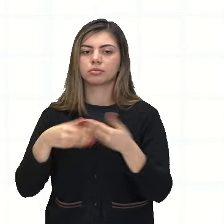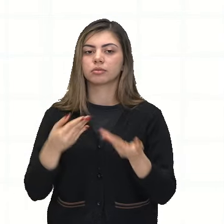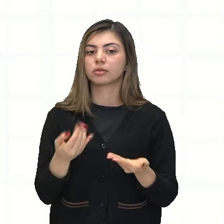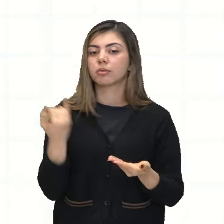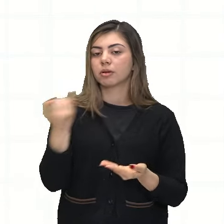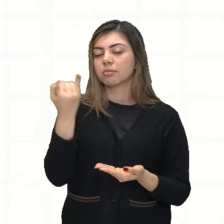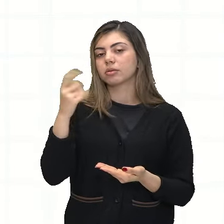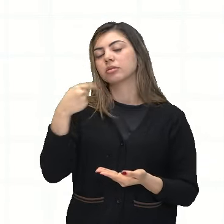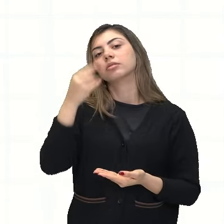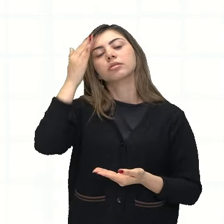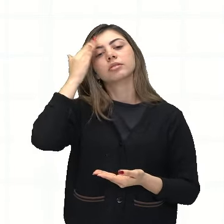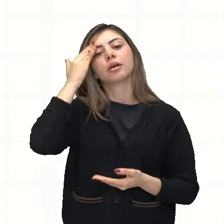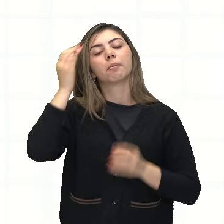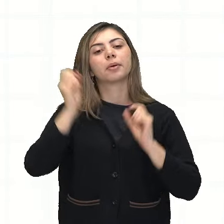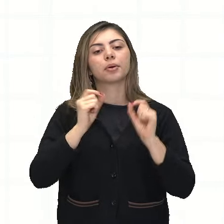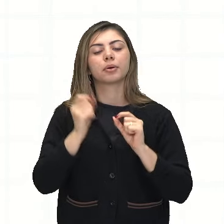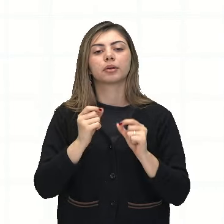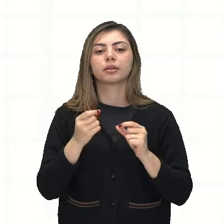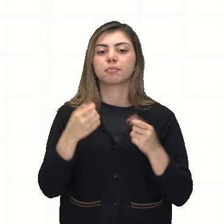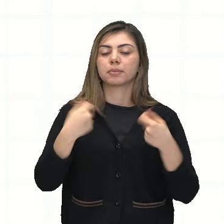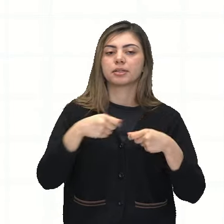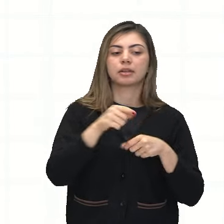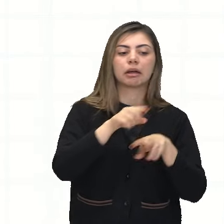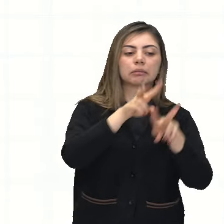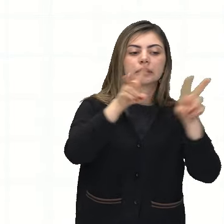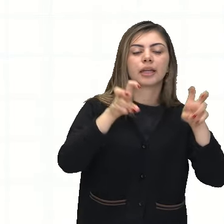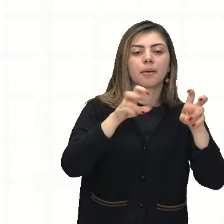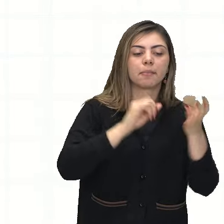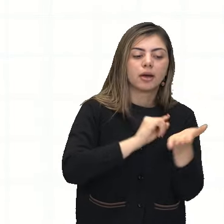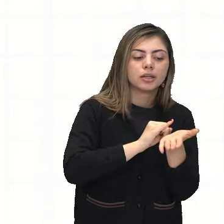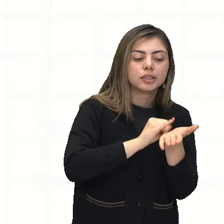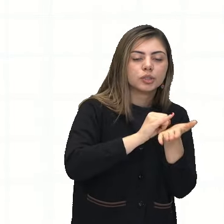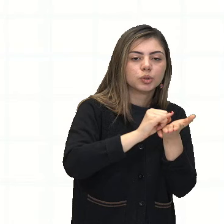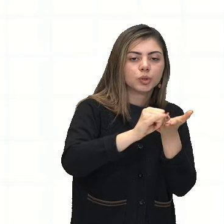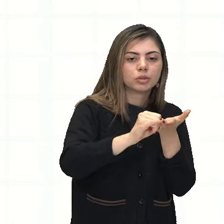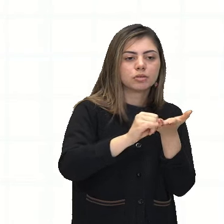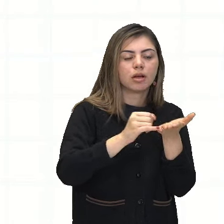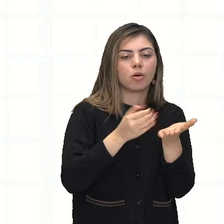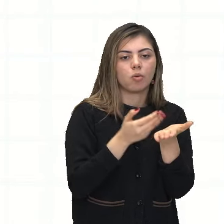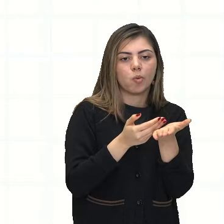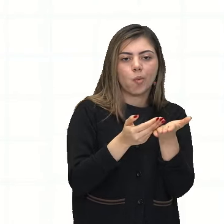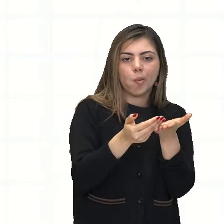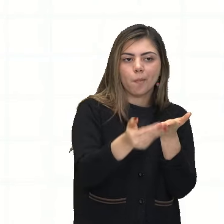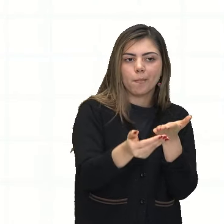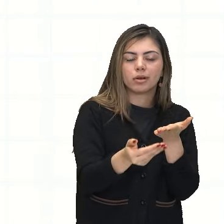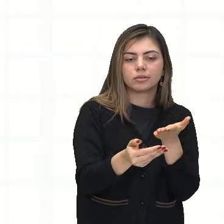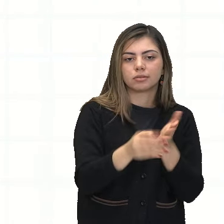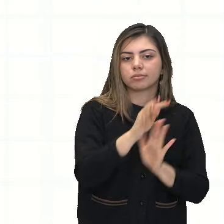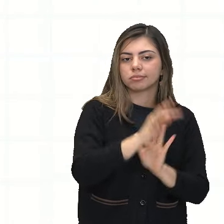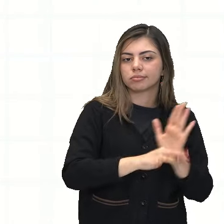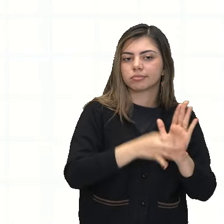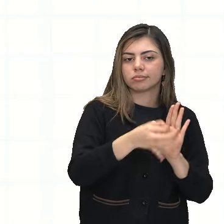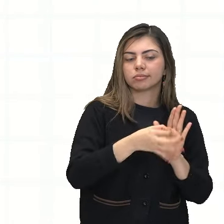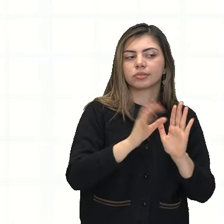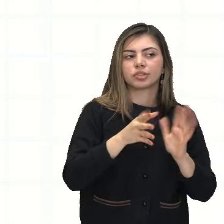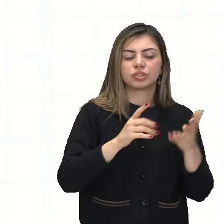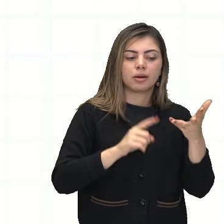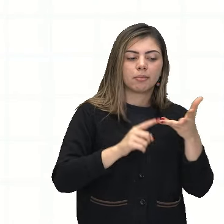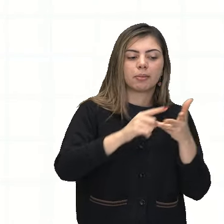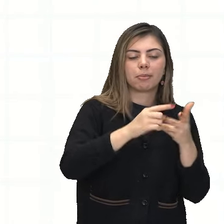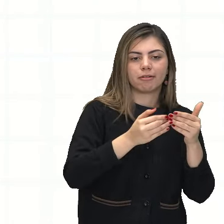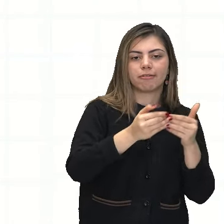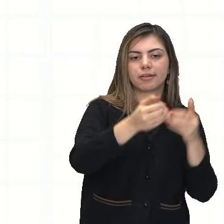entender que nós vamos introduzir um assunto num texto argumentativo eu já coloco Quais são os pontos que serão